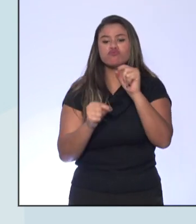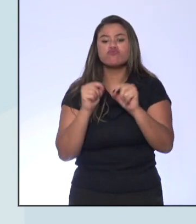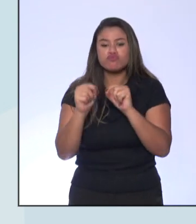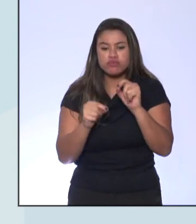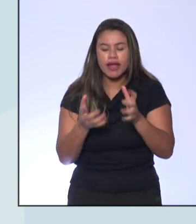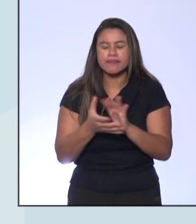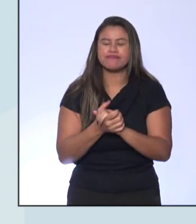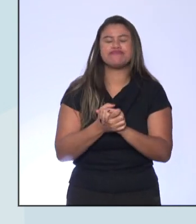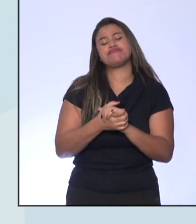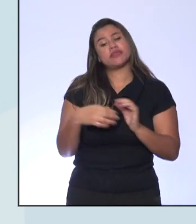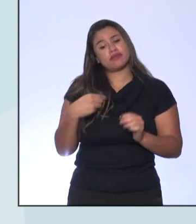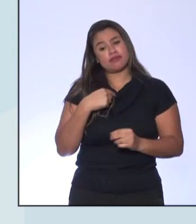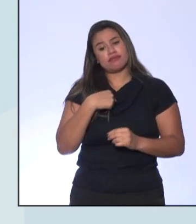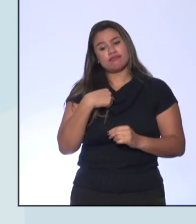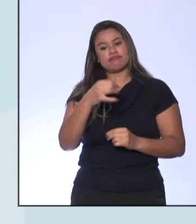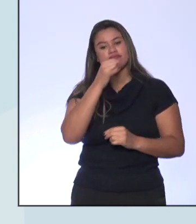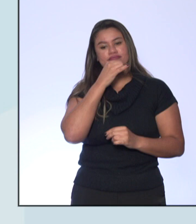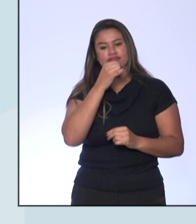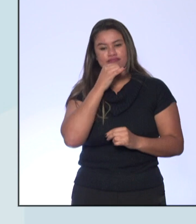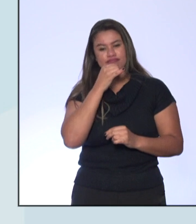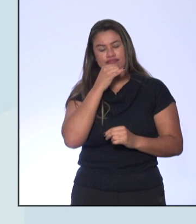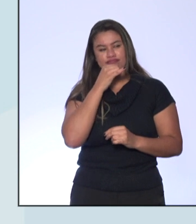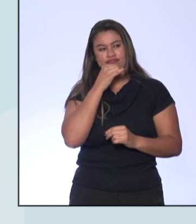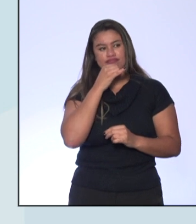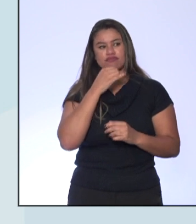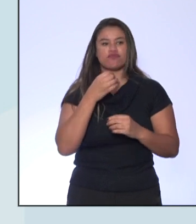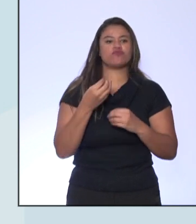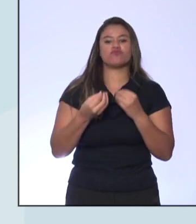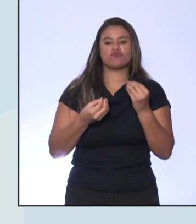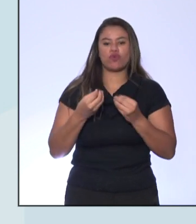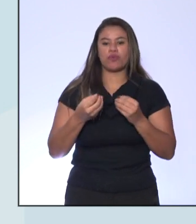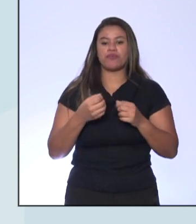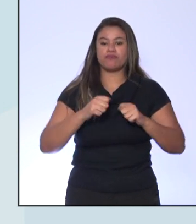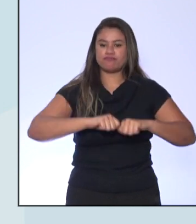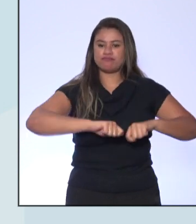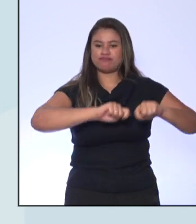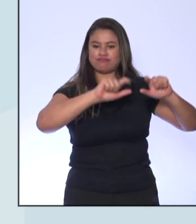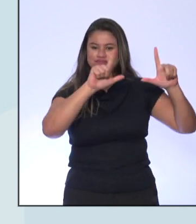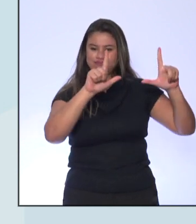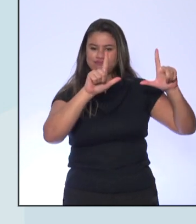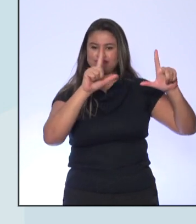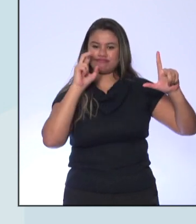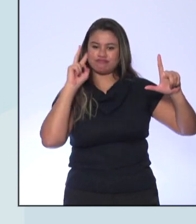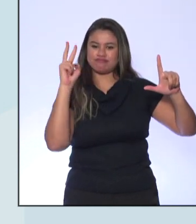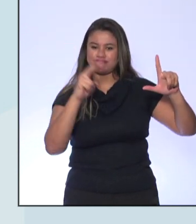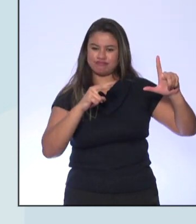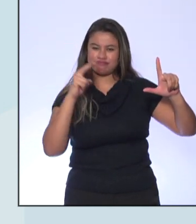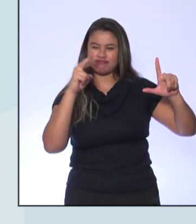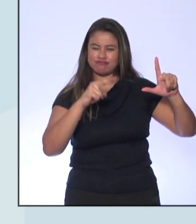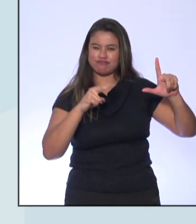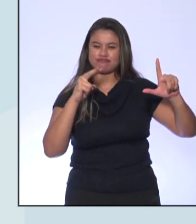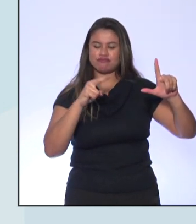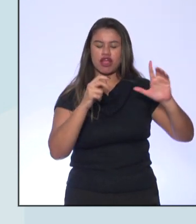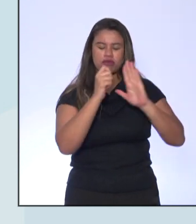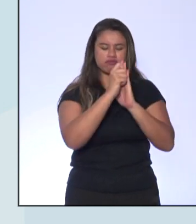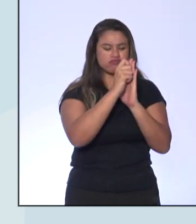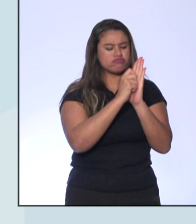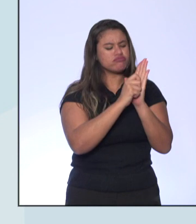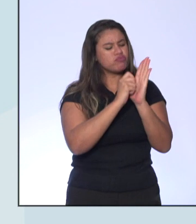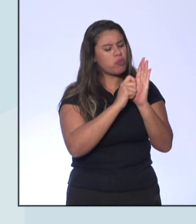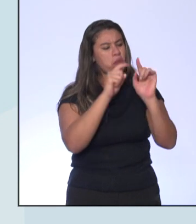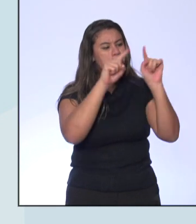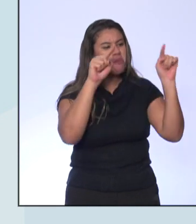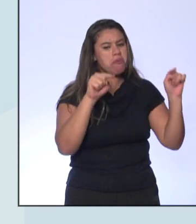um exemplo para vocês, eu vou pedir para a atividade ficar na tela, para vocês irem olhando certinho o que é para escrever em cada